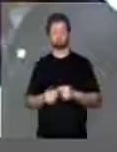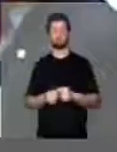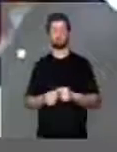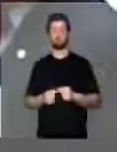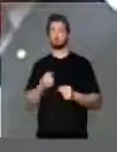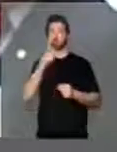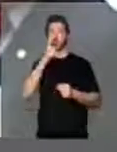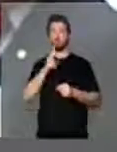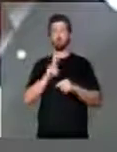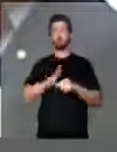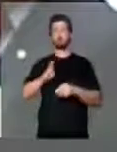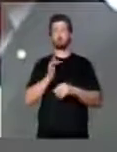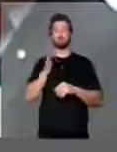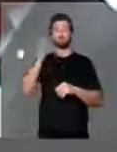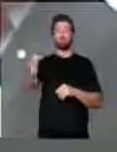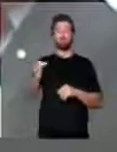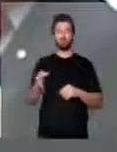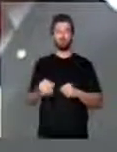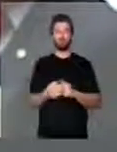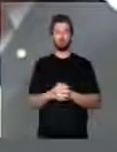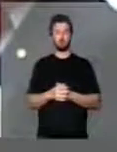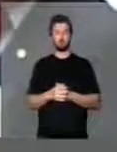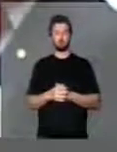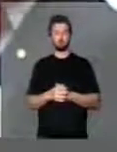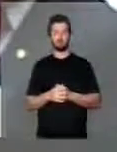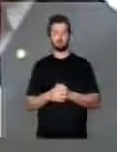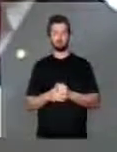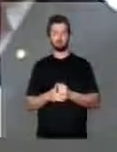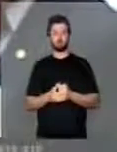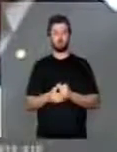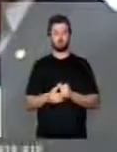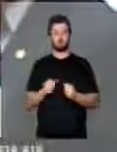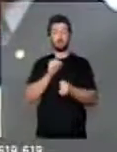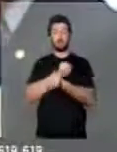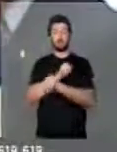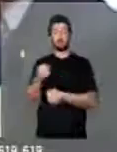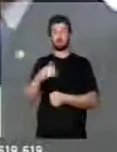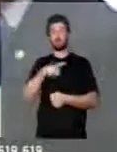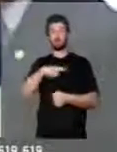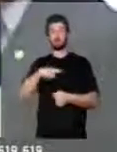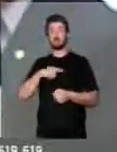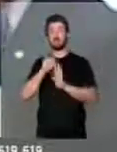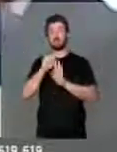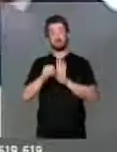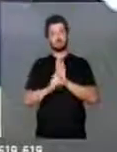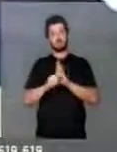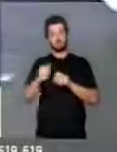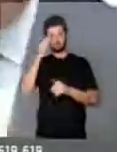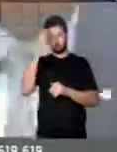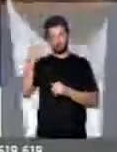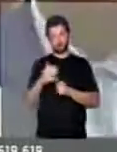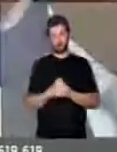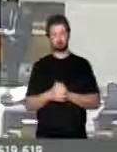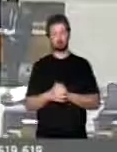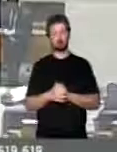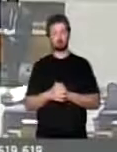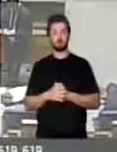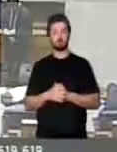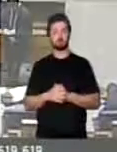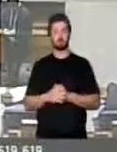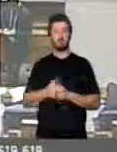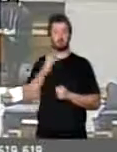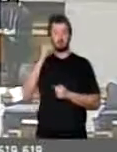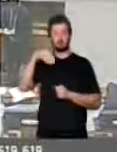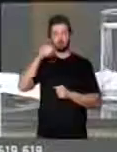não sirvam de instrumentos para o novo, a nova forma de escravidão deste século. Obrigado, presidente. Deputado